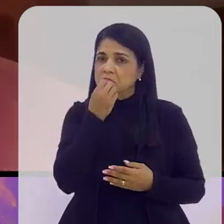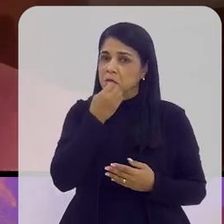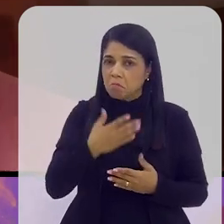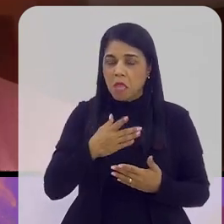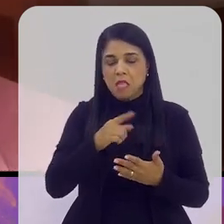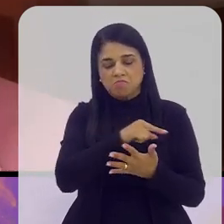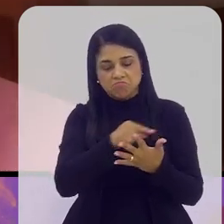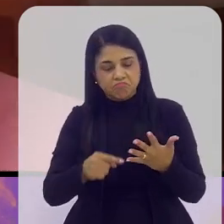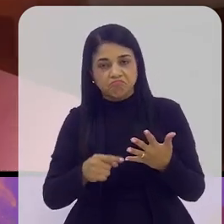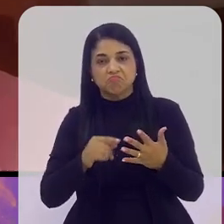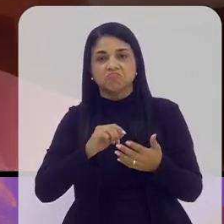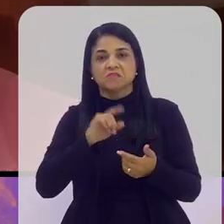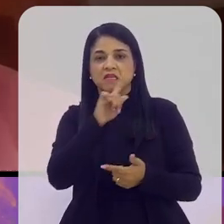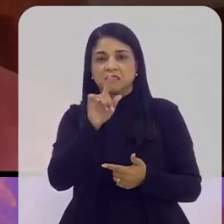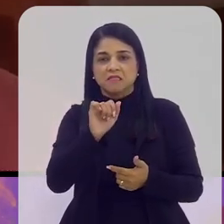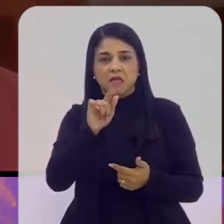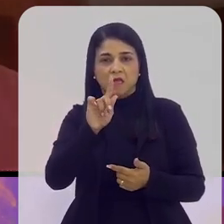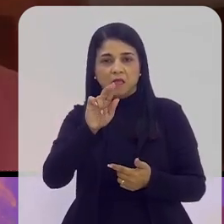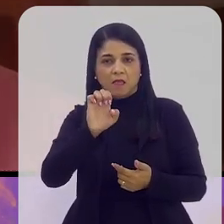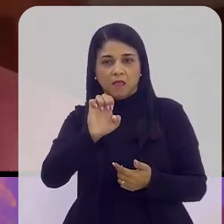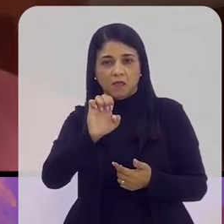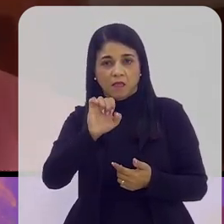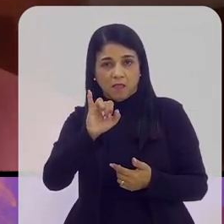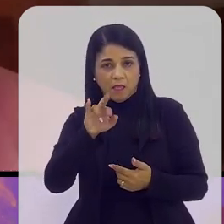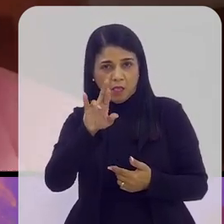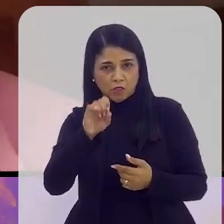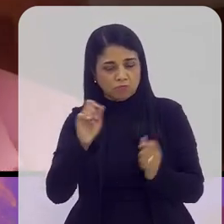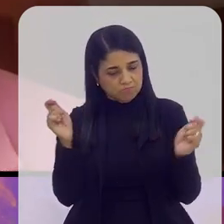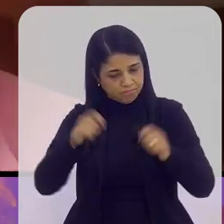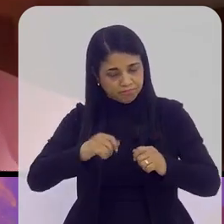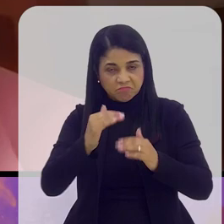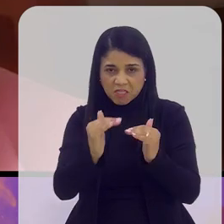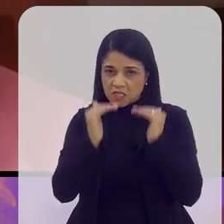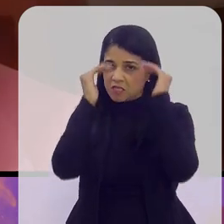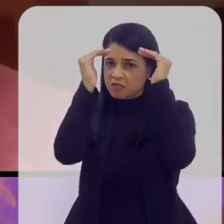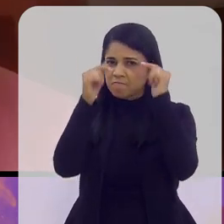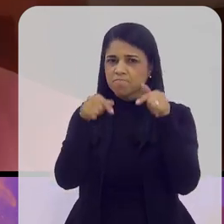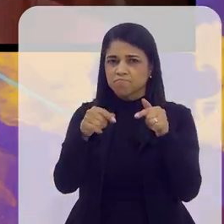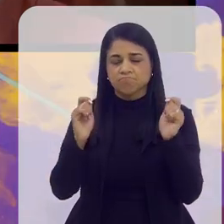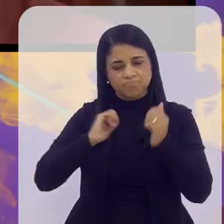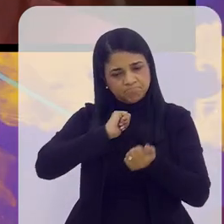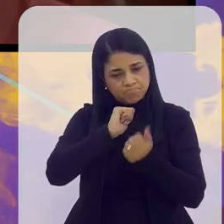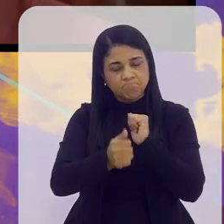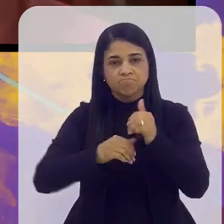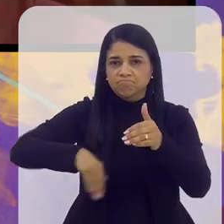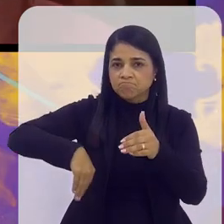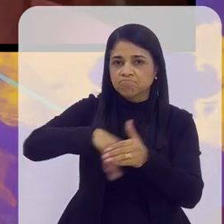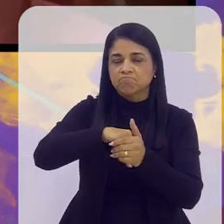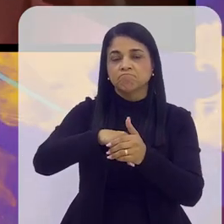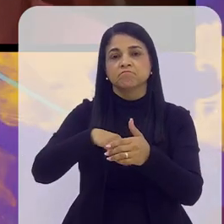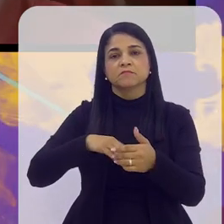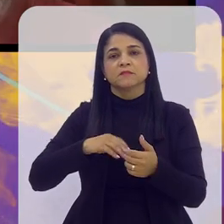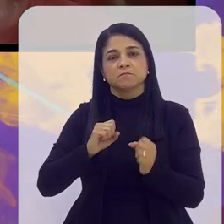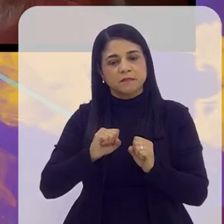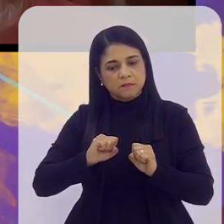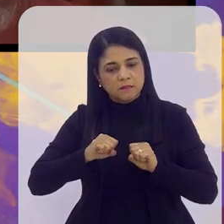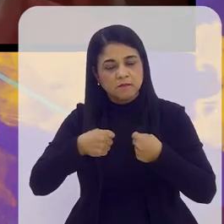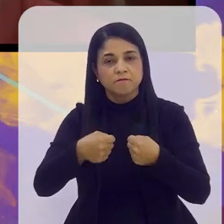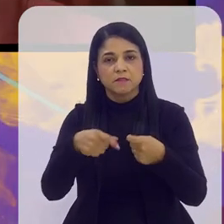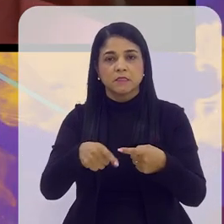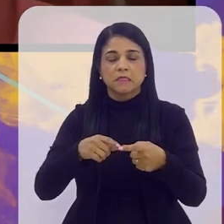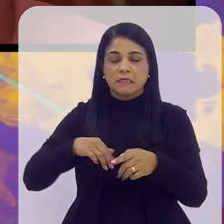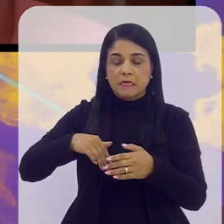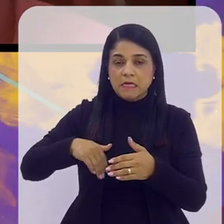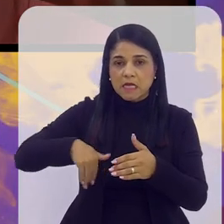no geral, bem servido. São zagueiros de alto nível, de competitividade, de capacidade, de consistência defensiva, que é o que mais